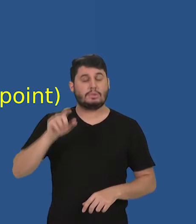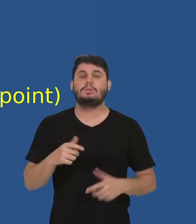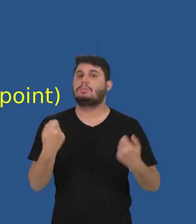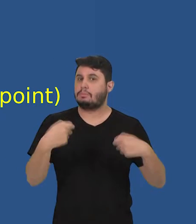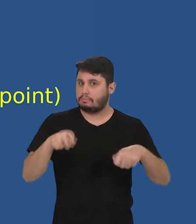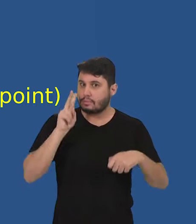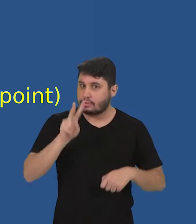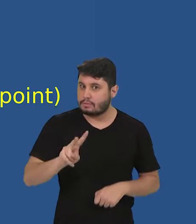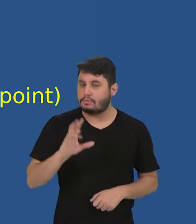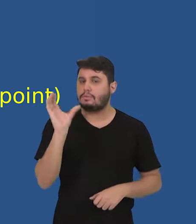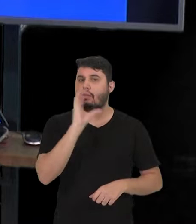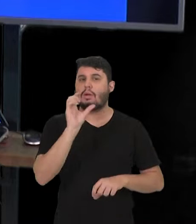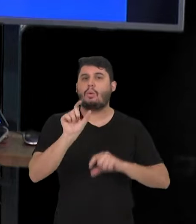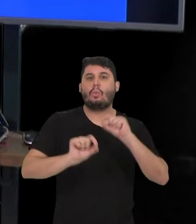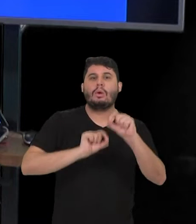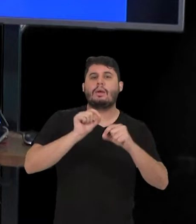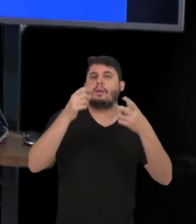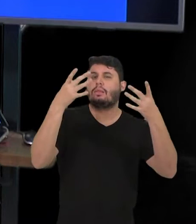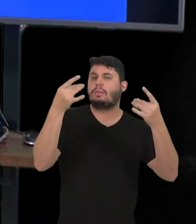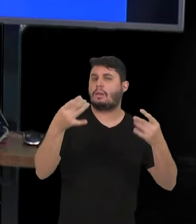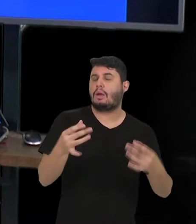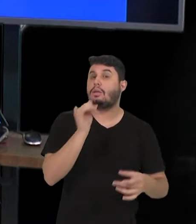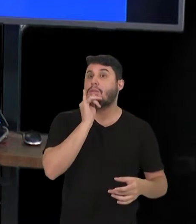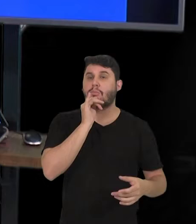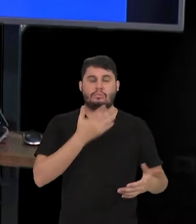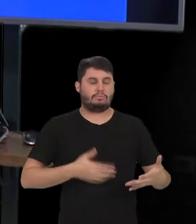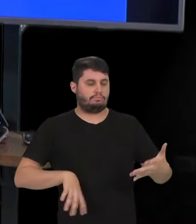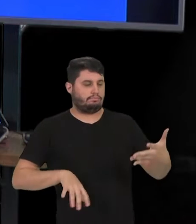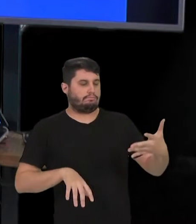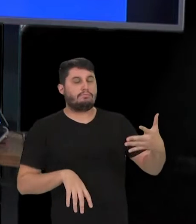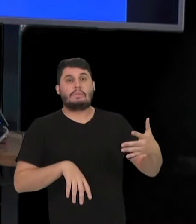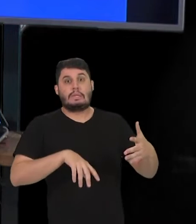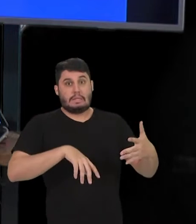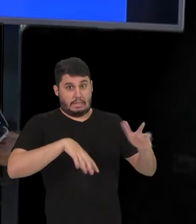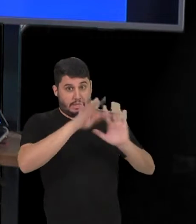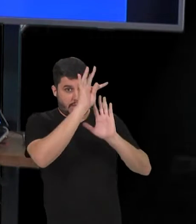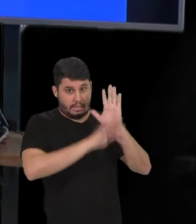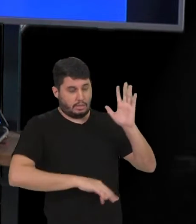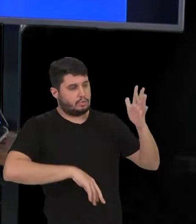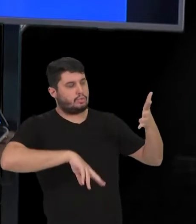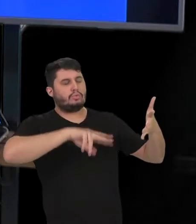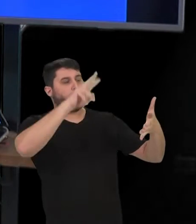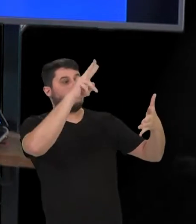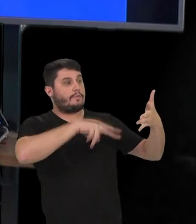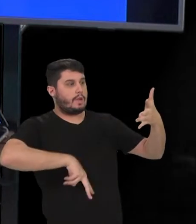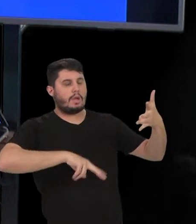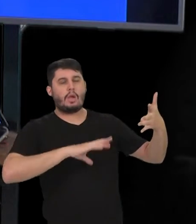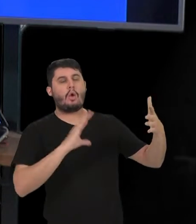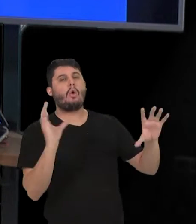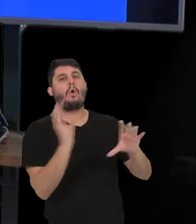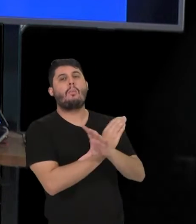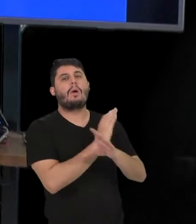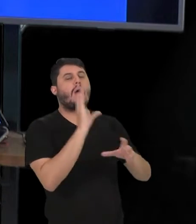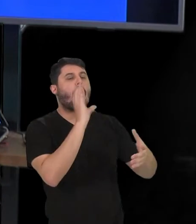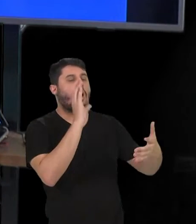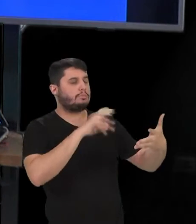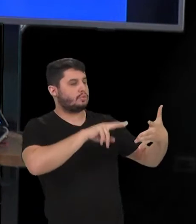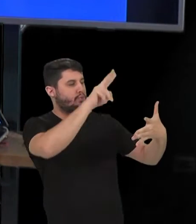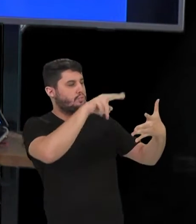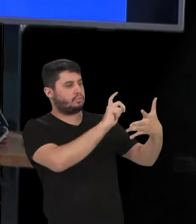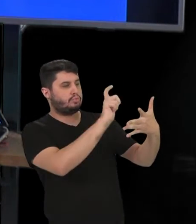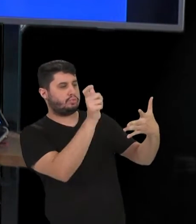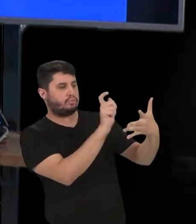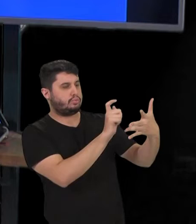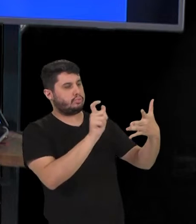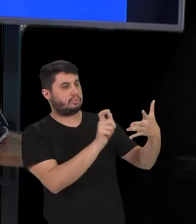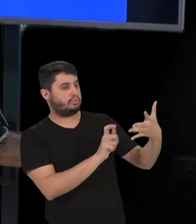rápida e sem dar atenção aos detalhes, ou seja, você vai ler o texto de forma superficial, O layout do texto, ou seja, as figuras que podem aparecer, por exemplo,